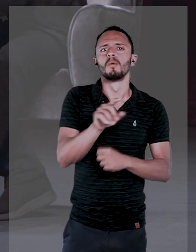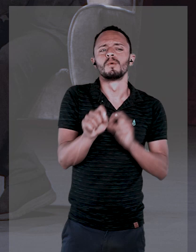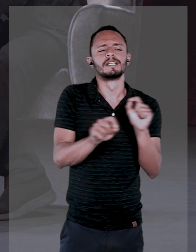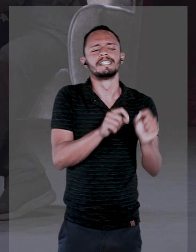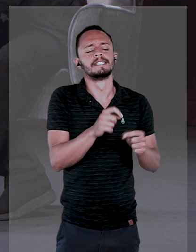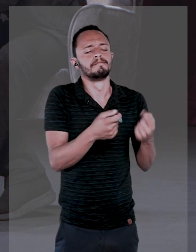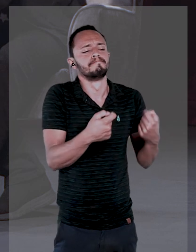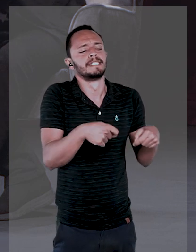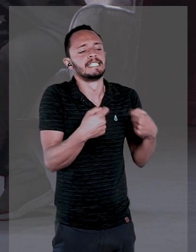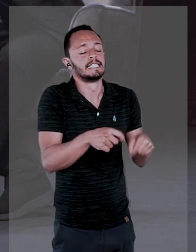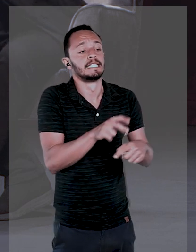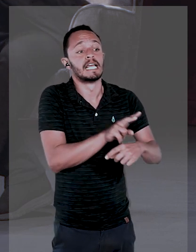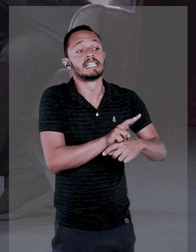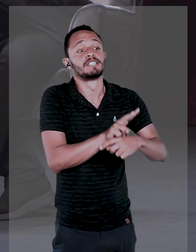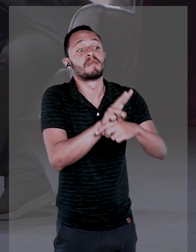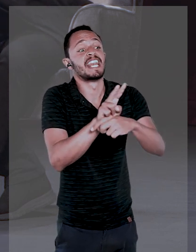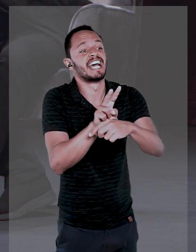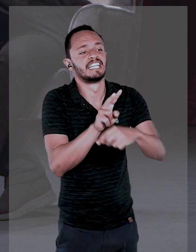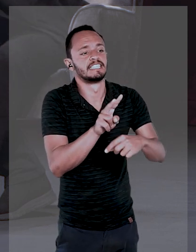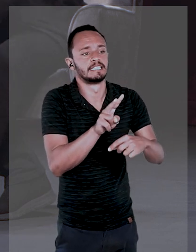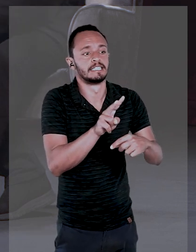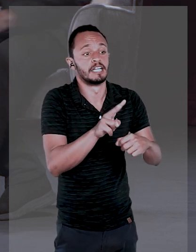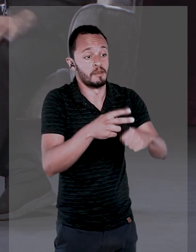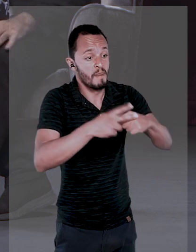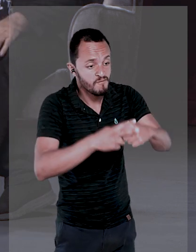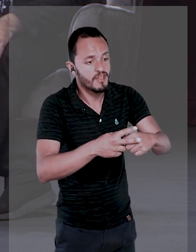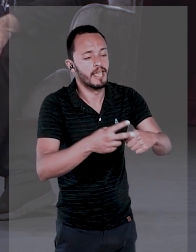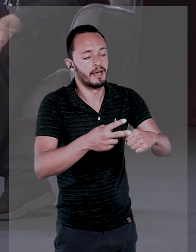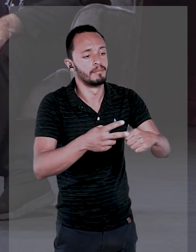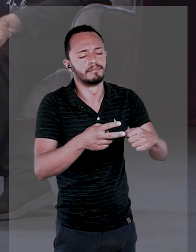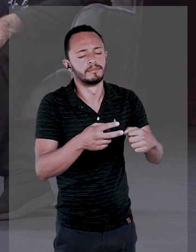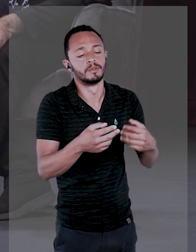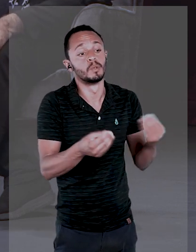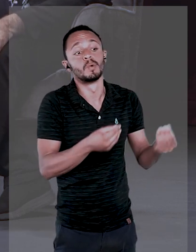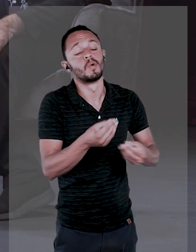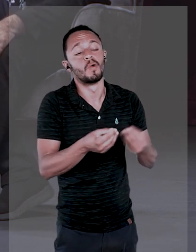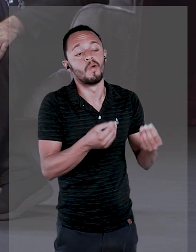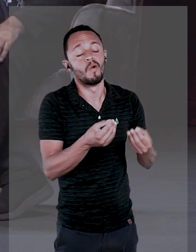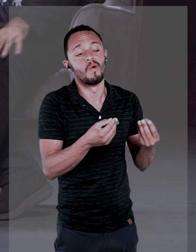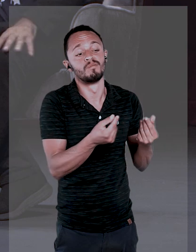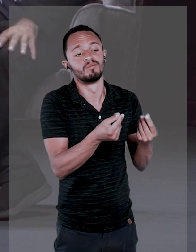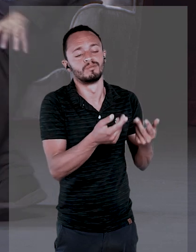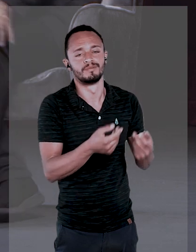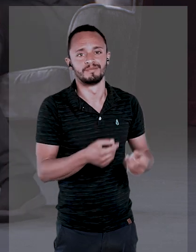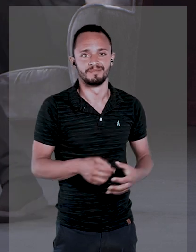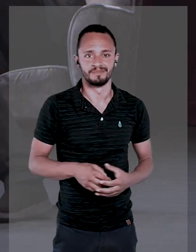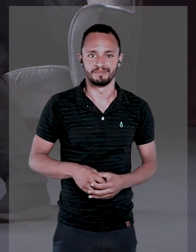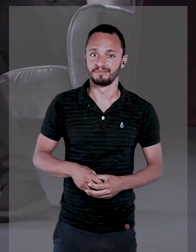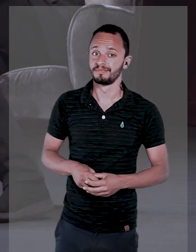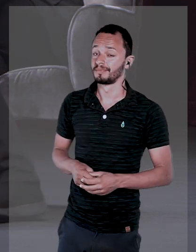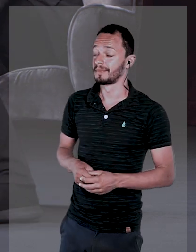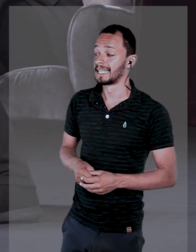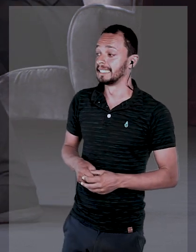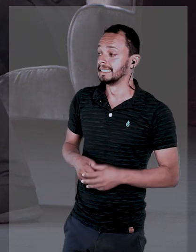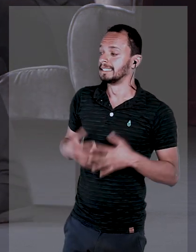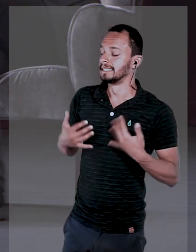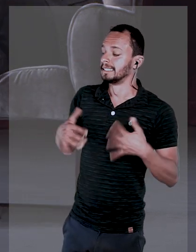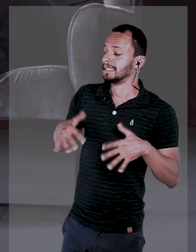de esperançar? A gente está precisando de transformar isso em verbo.